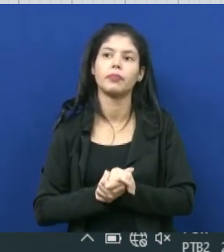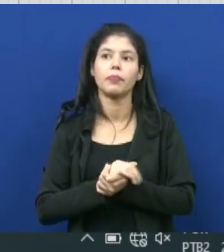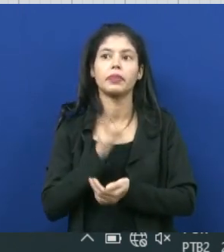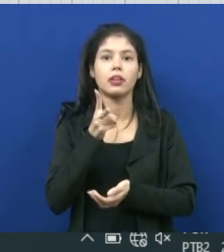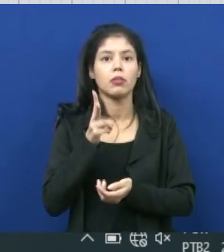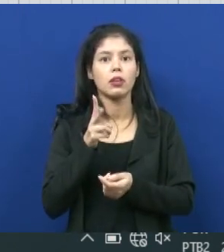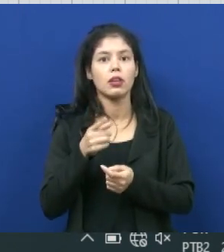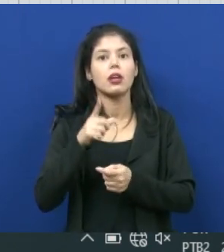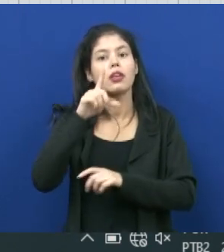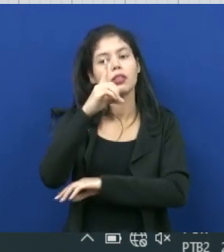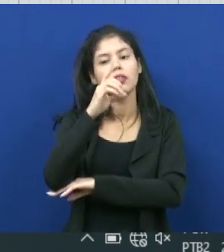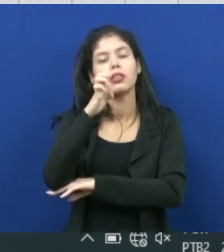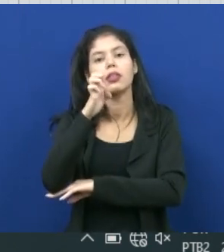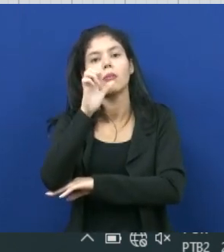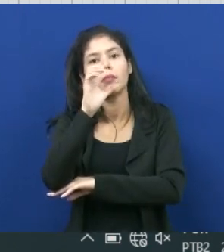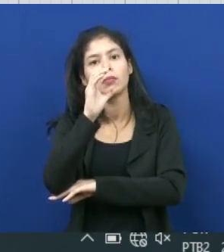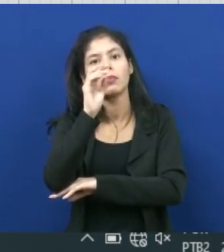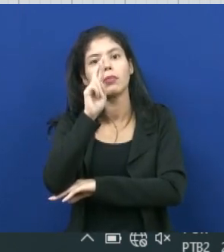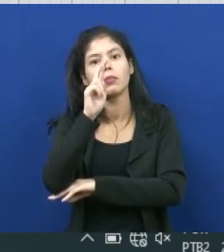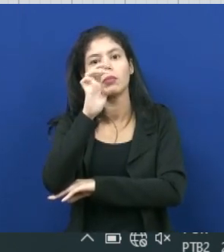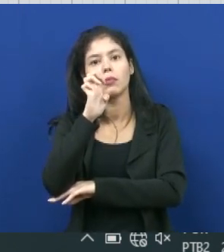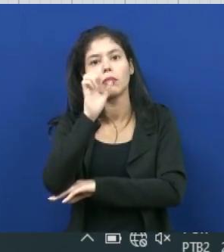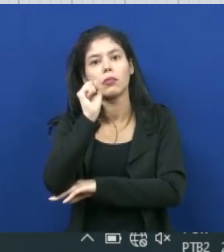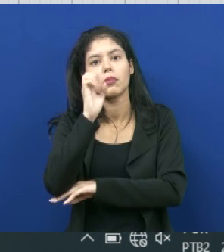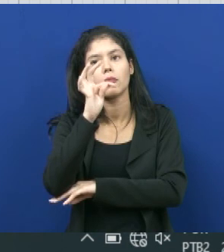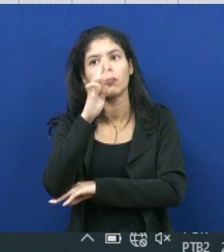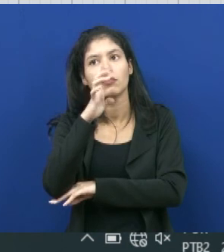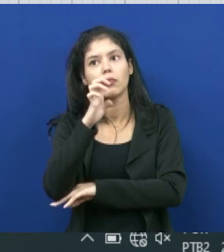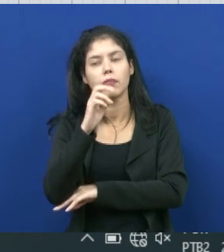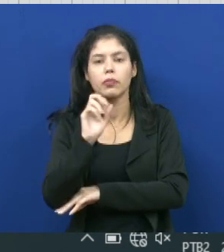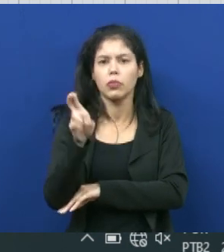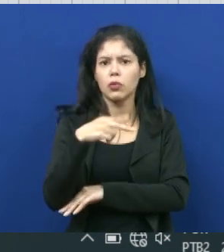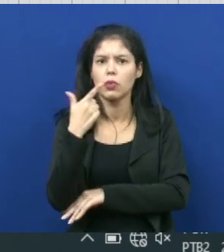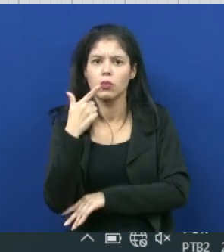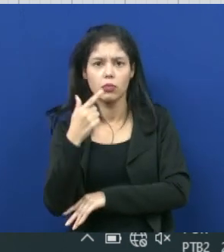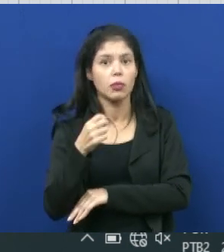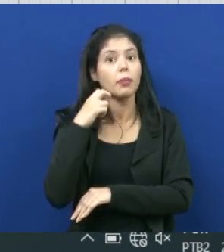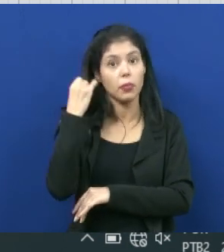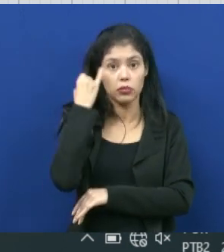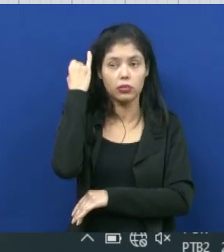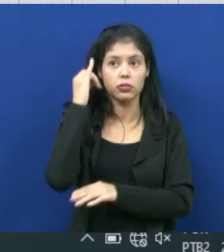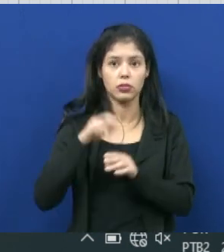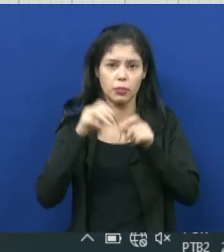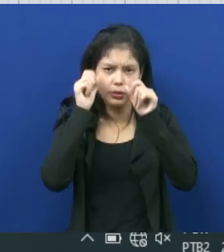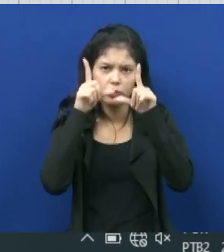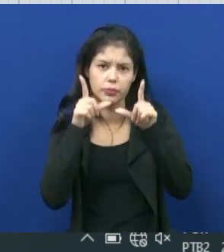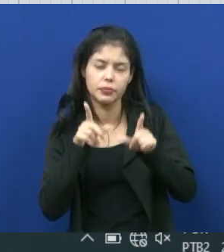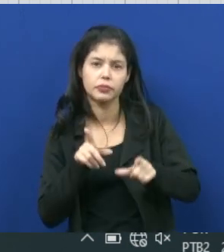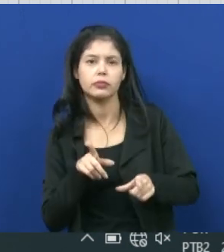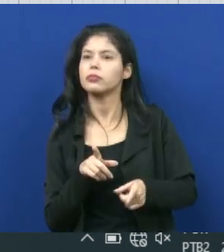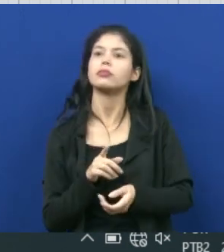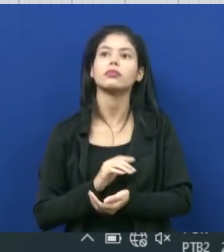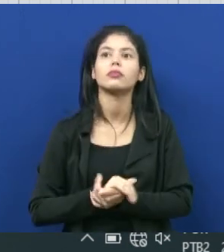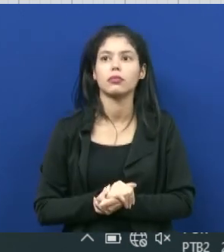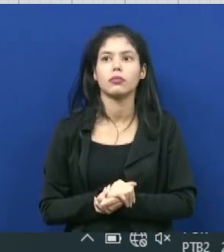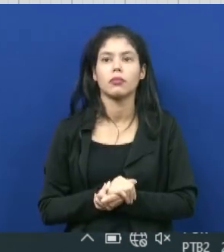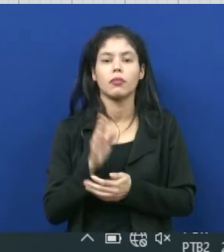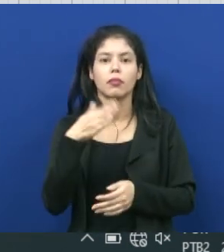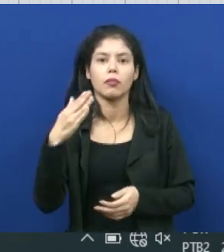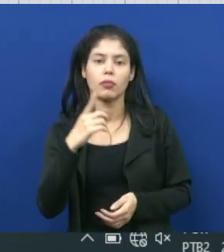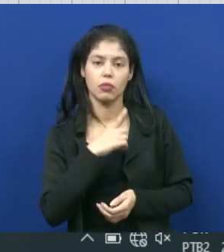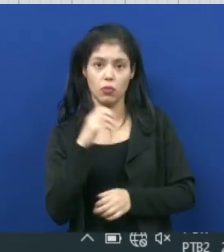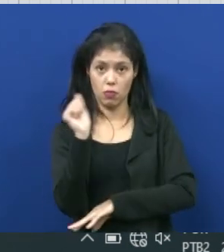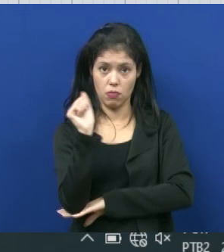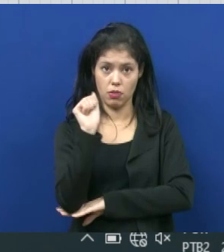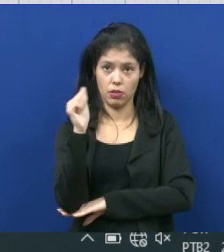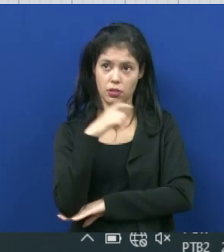caso, eu digo que ela é decrescente. Outra coisa interessante observar é que quando o